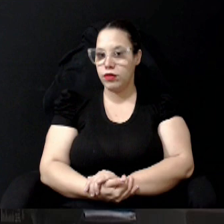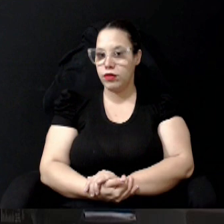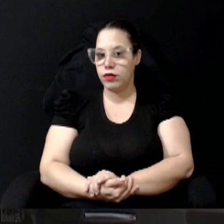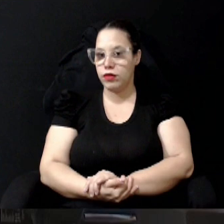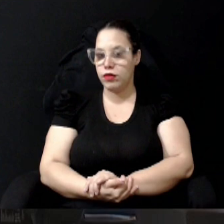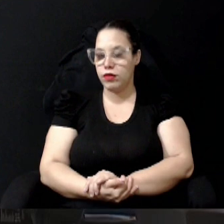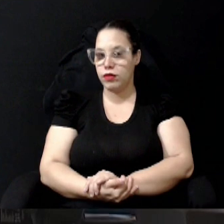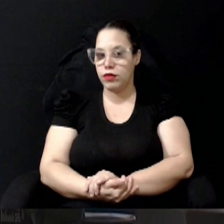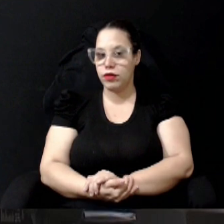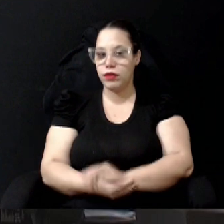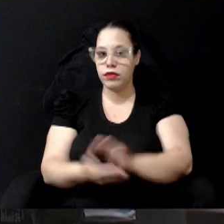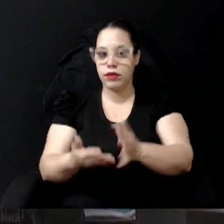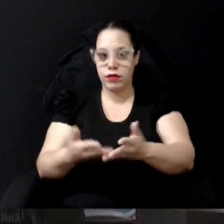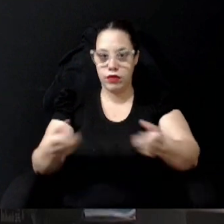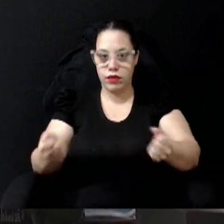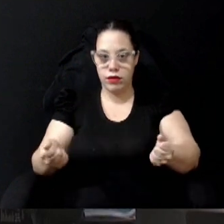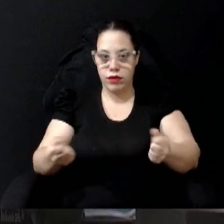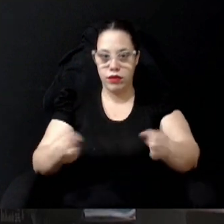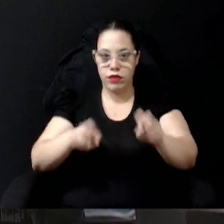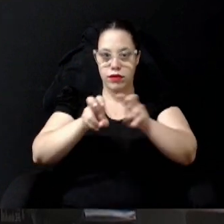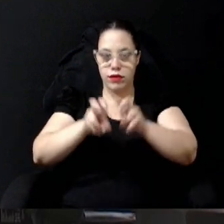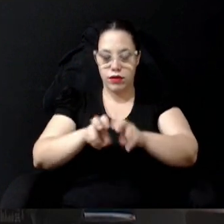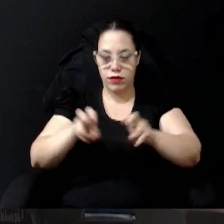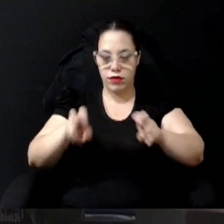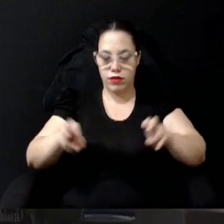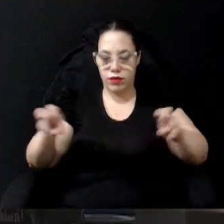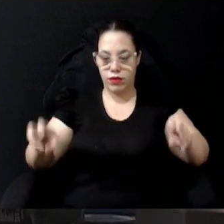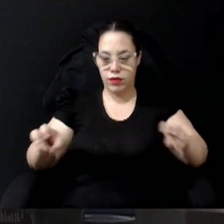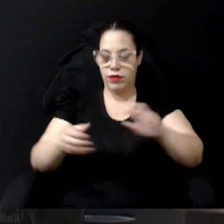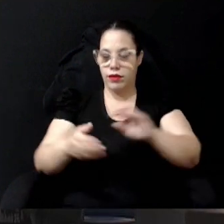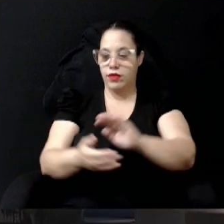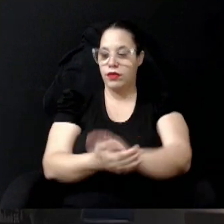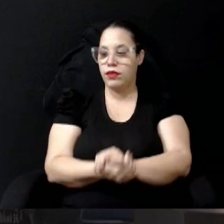Convidamos os componentes da mesa a tomarem assento.